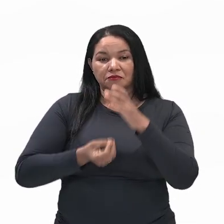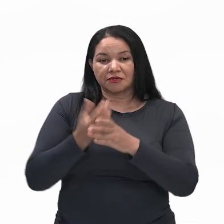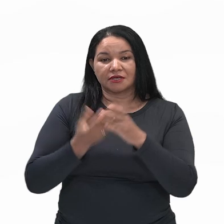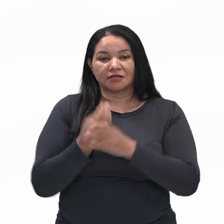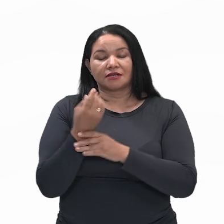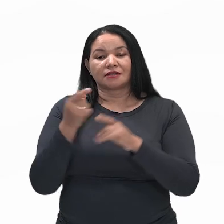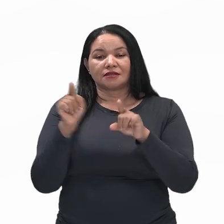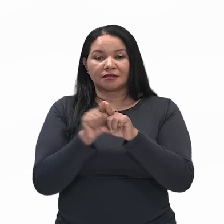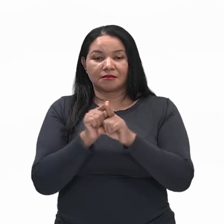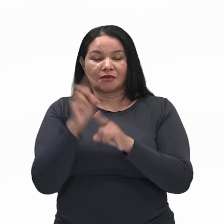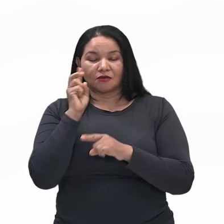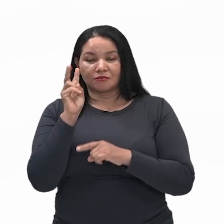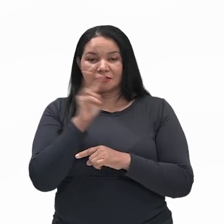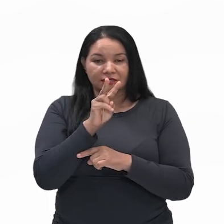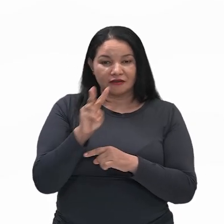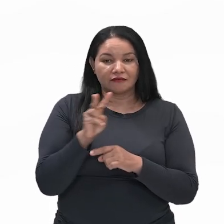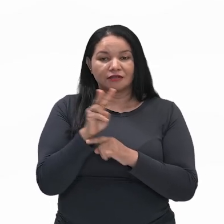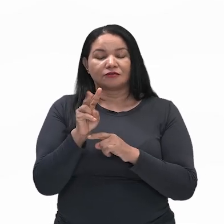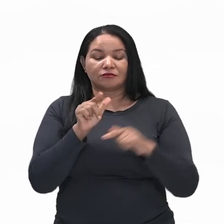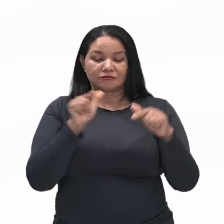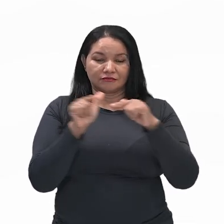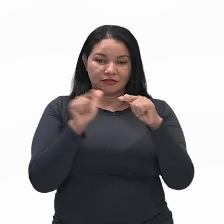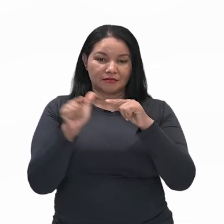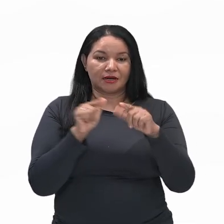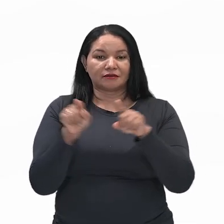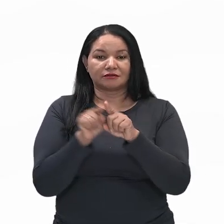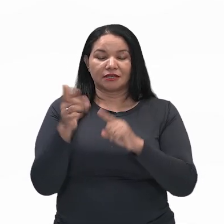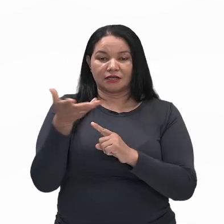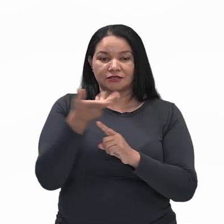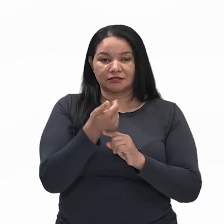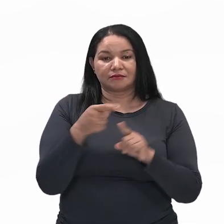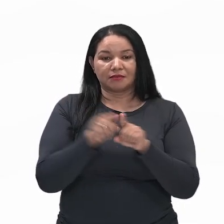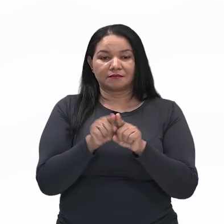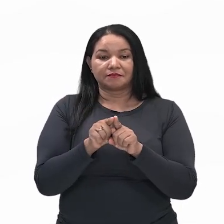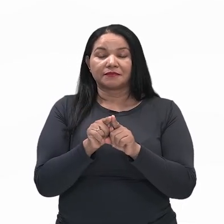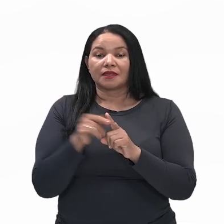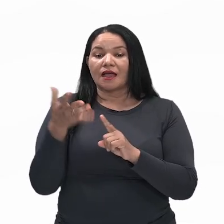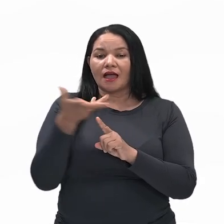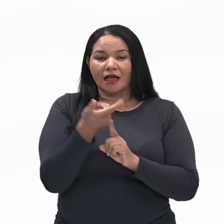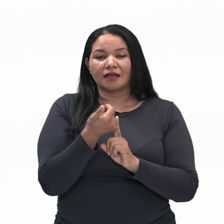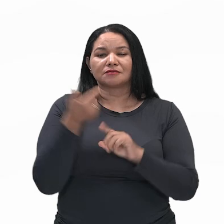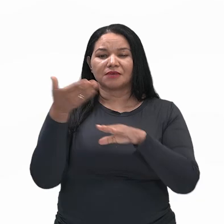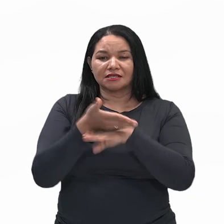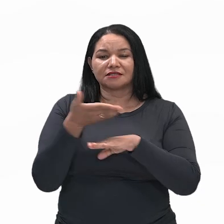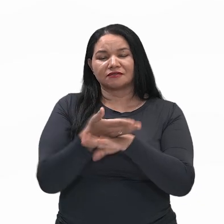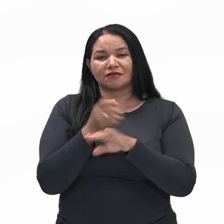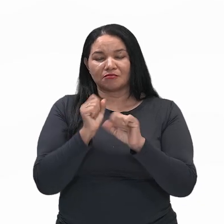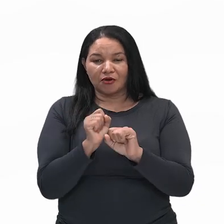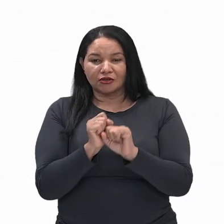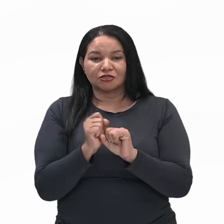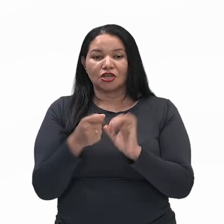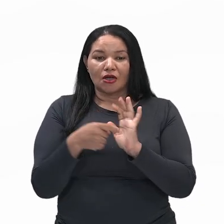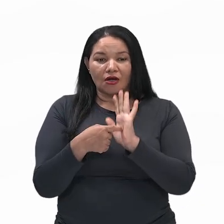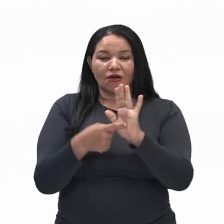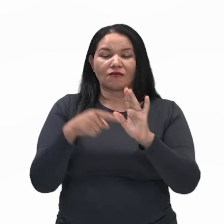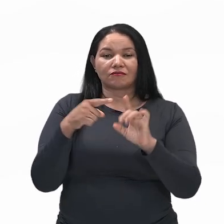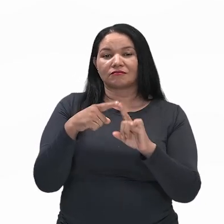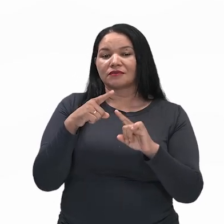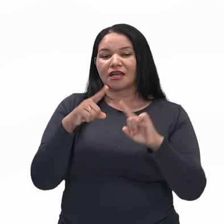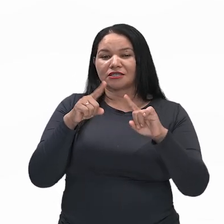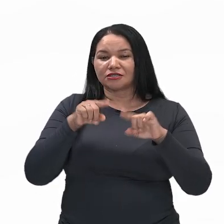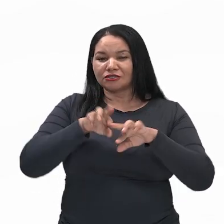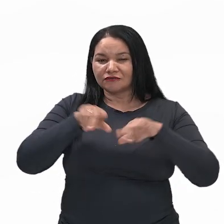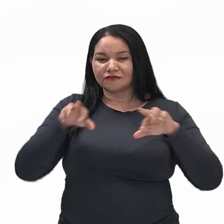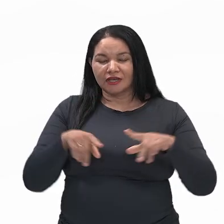e observadores do trabalho. As artes participativas podem ser específicas, como artes visuais, música, teatro,